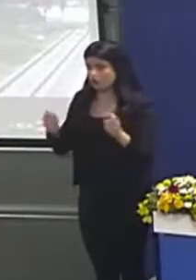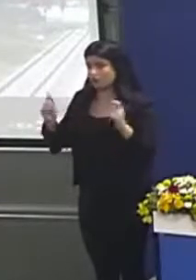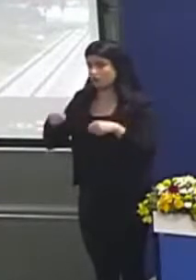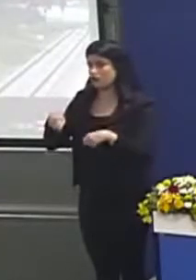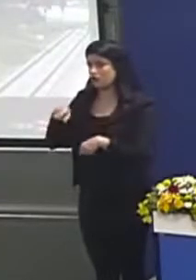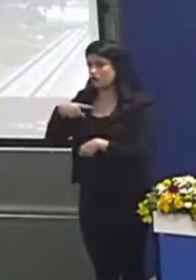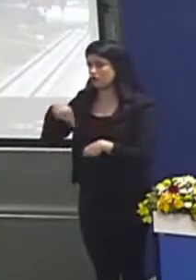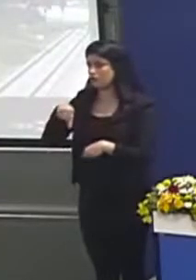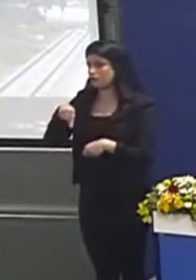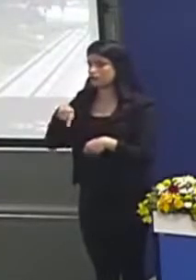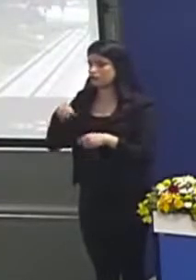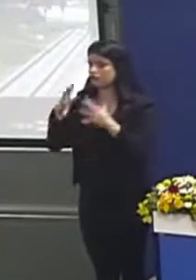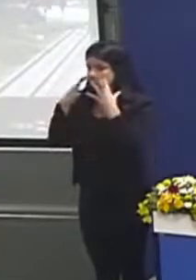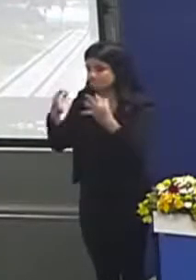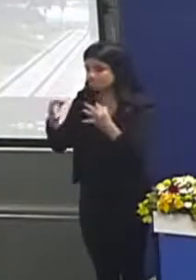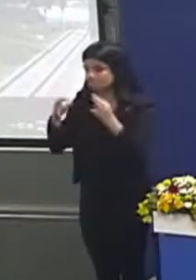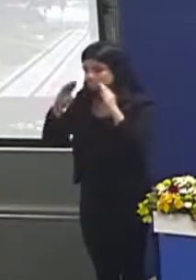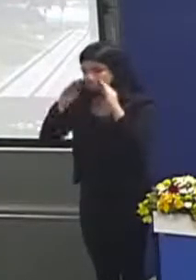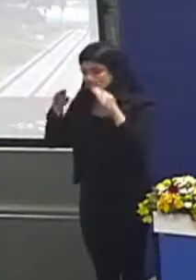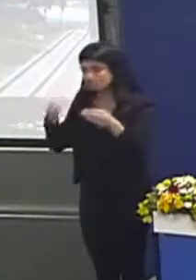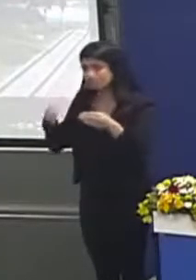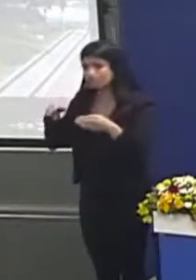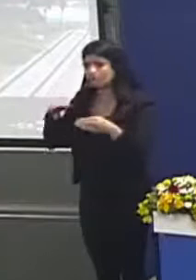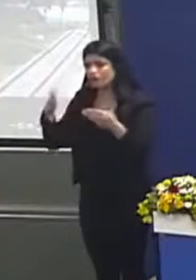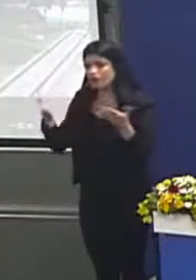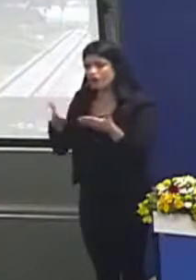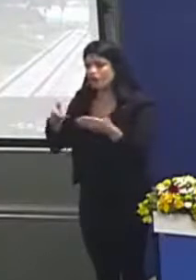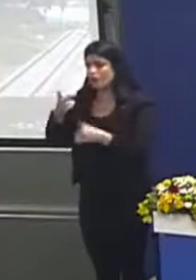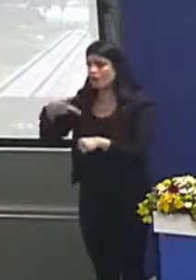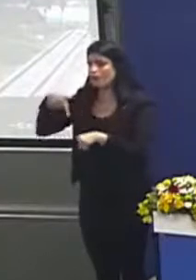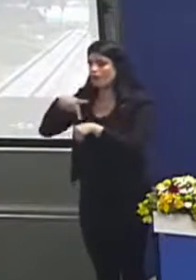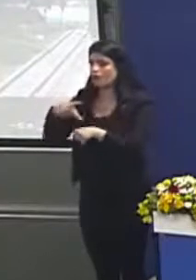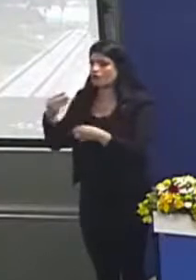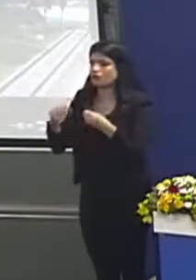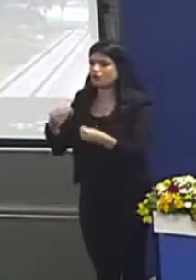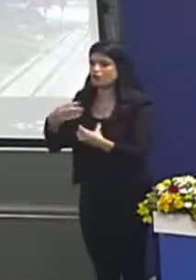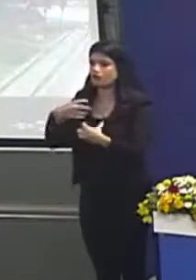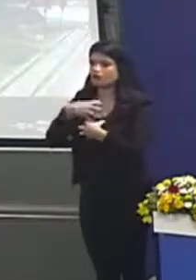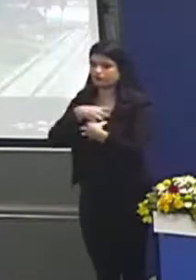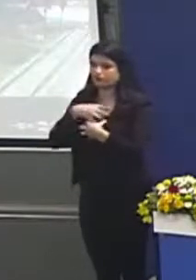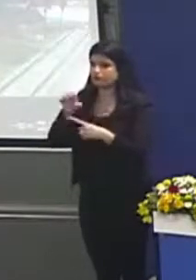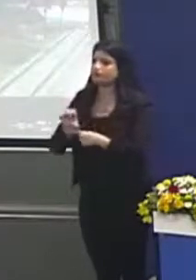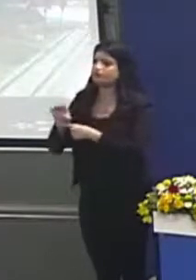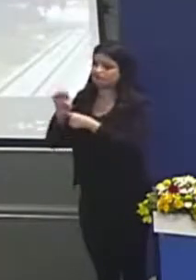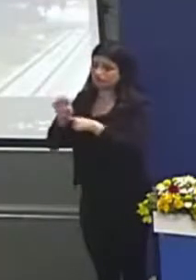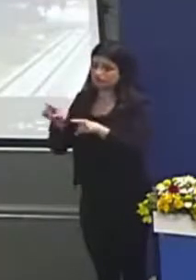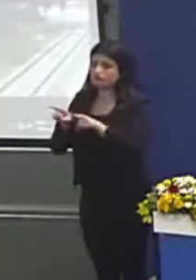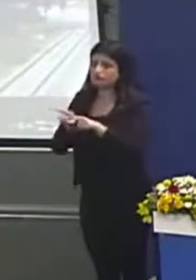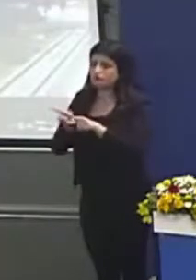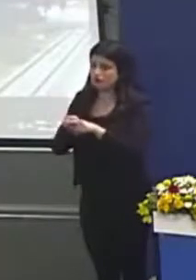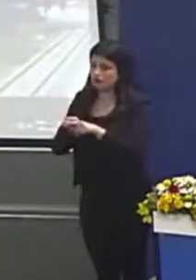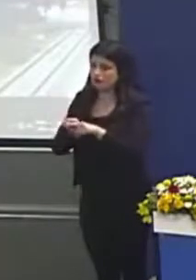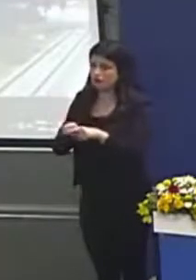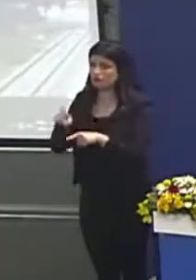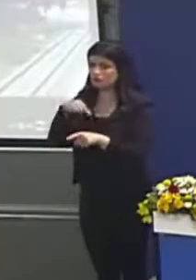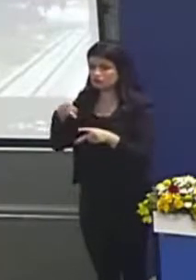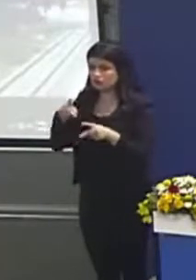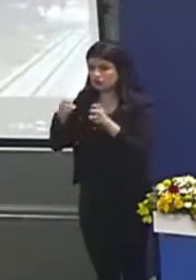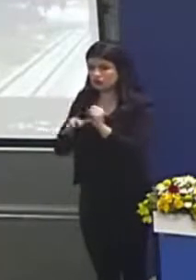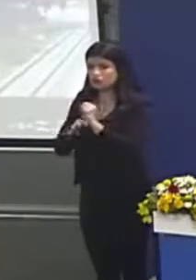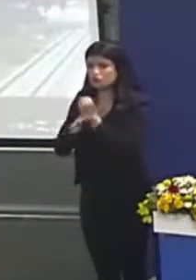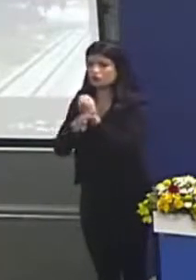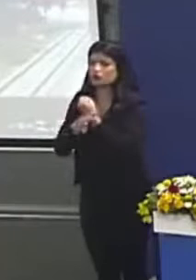nossas atenções voltadas para a atual situação do nosso país e do nosso Estado, no que se diz respeito à